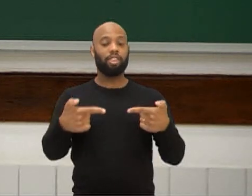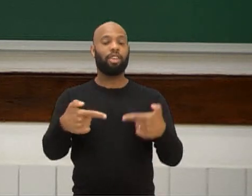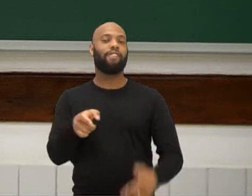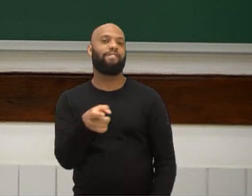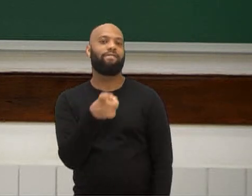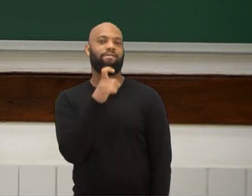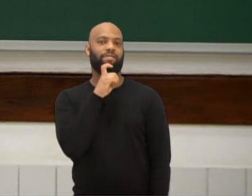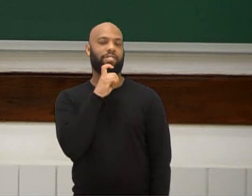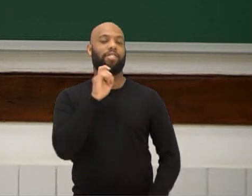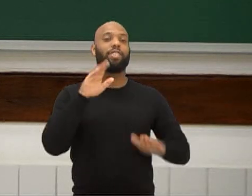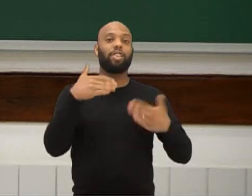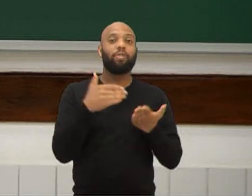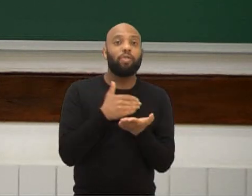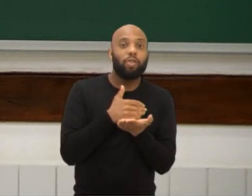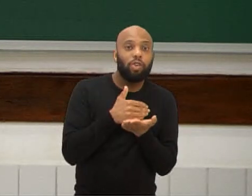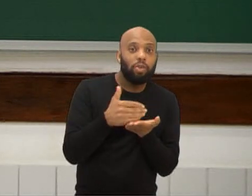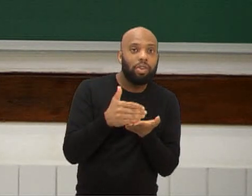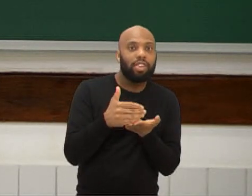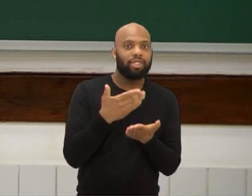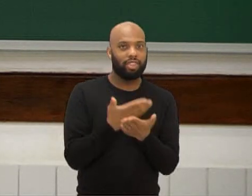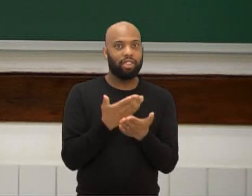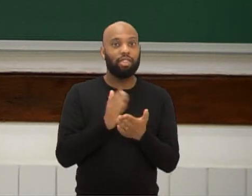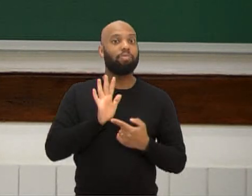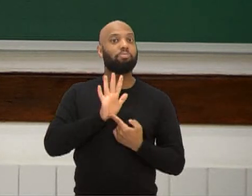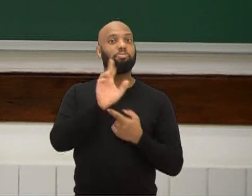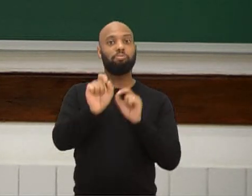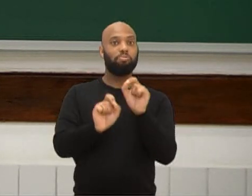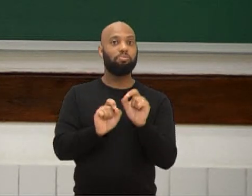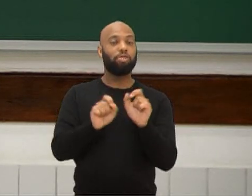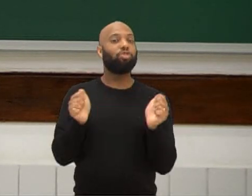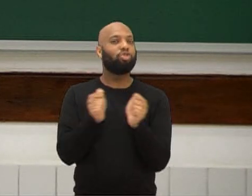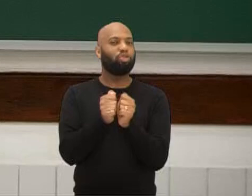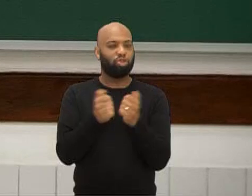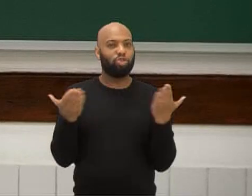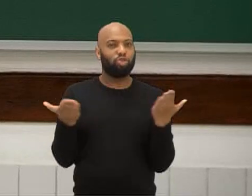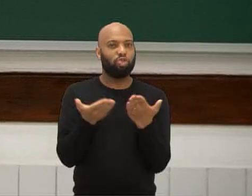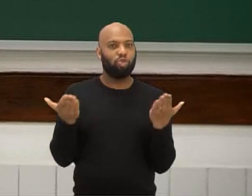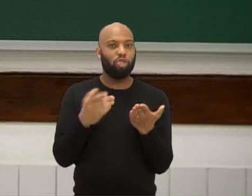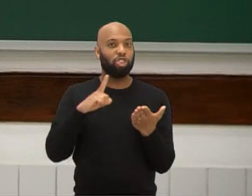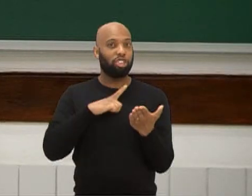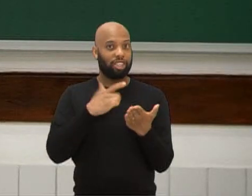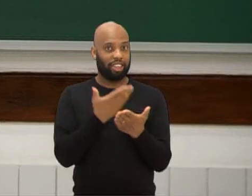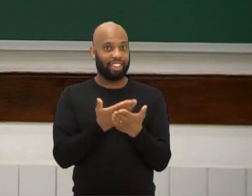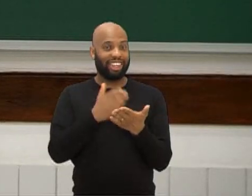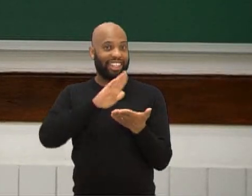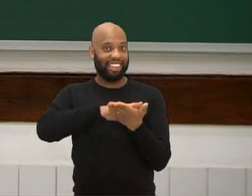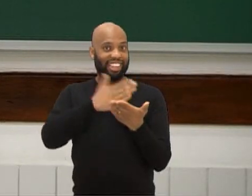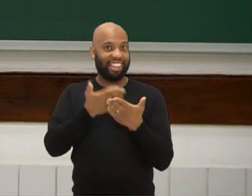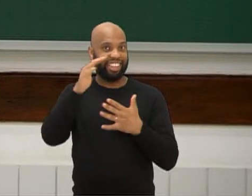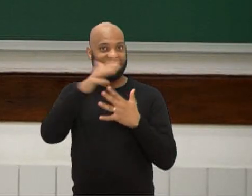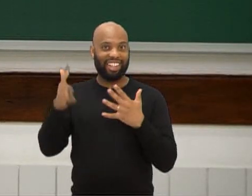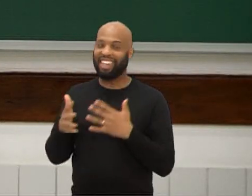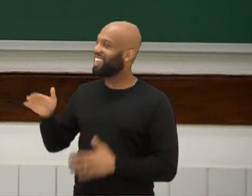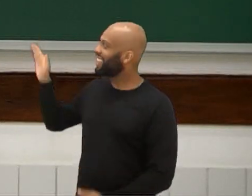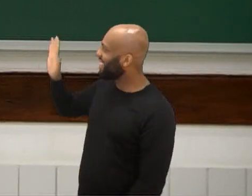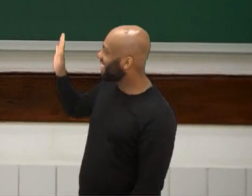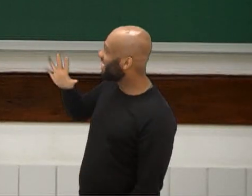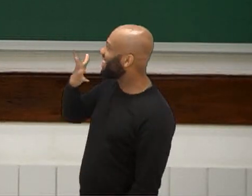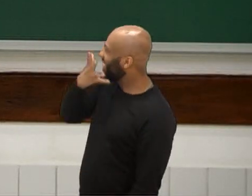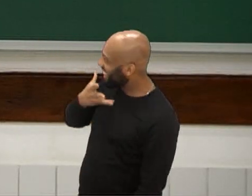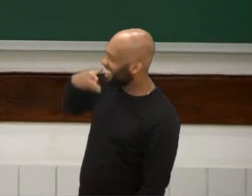Fria. Para iniciar, vou apresentar para vocês quem vai estar junto com a gente na nossa aula, o nosso intérprete, o